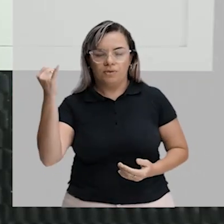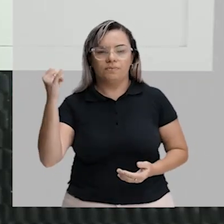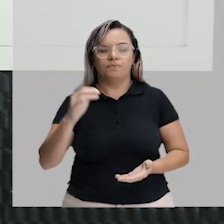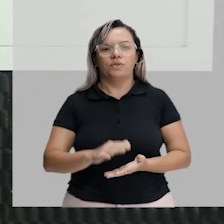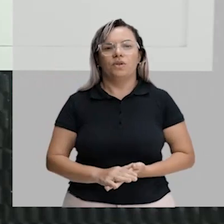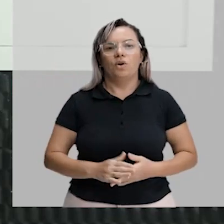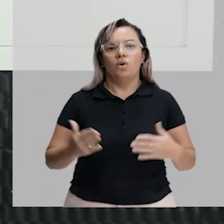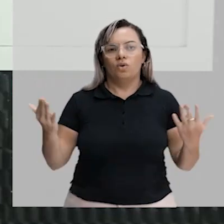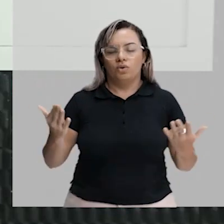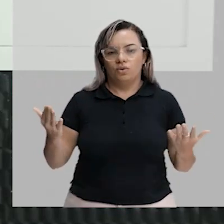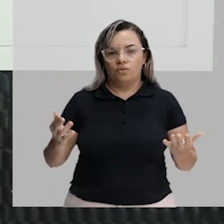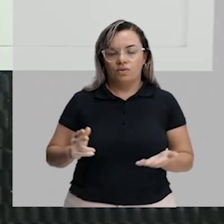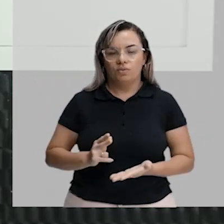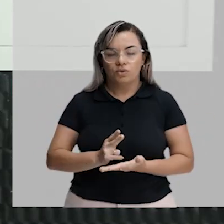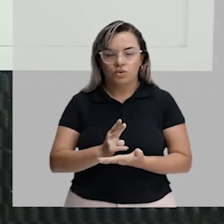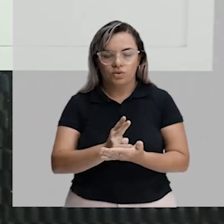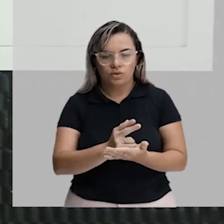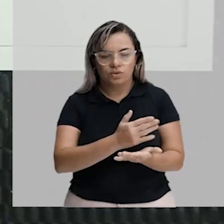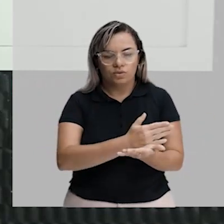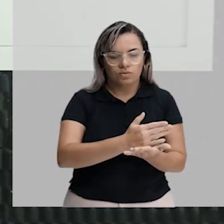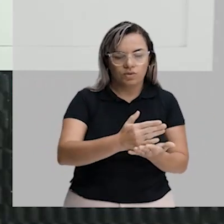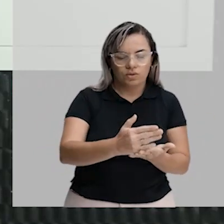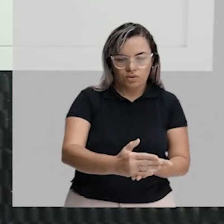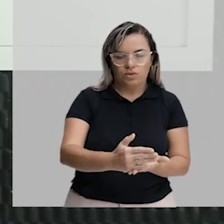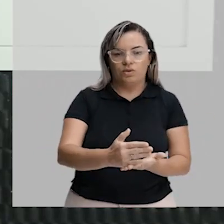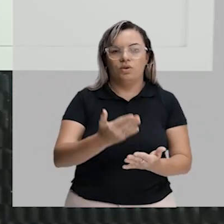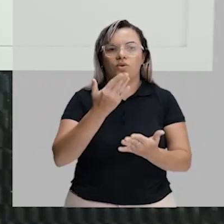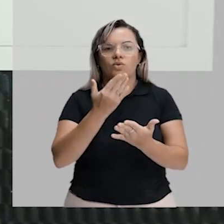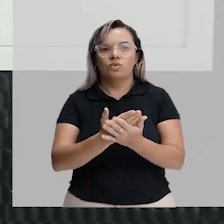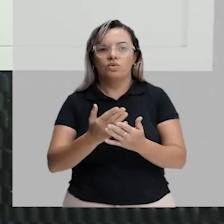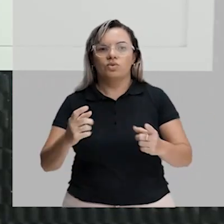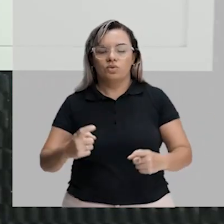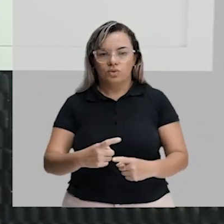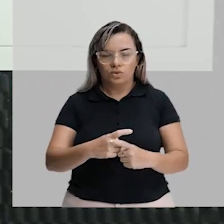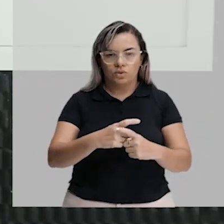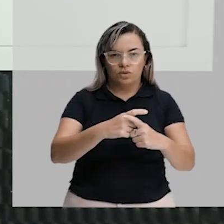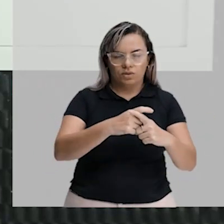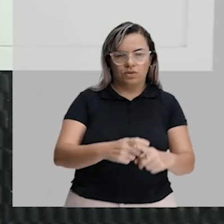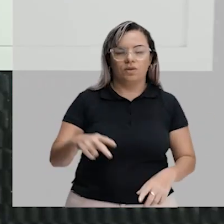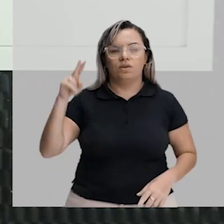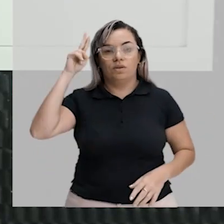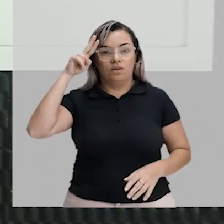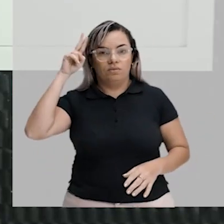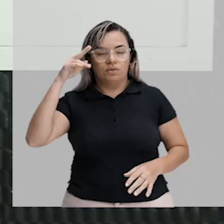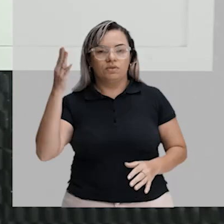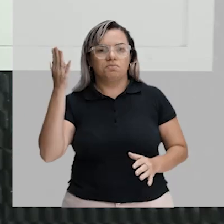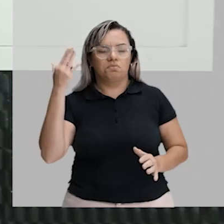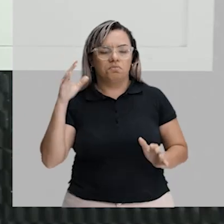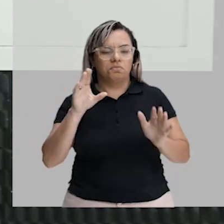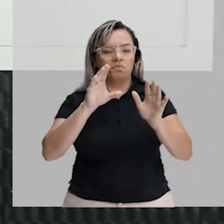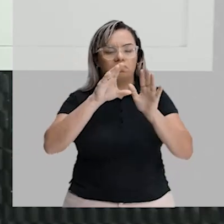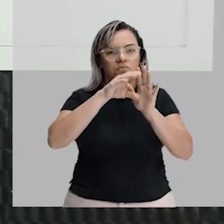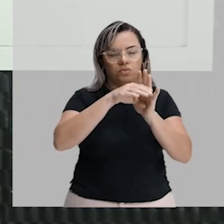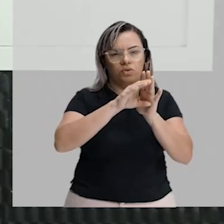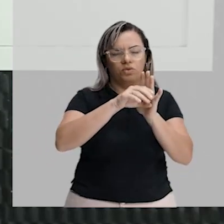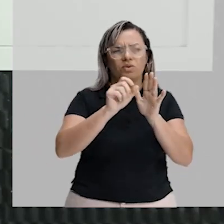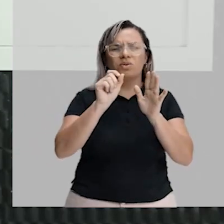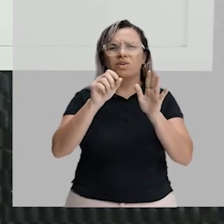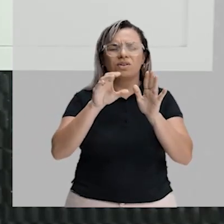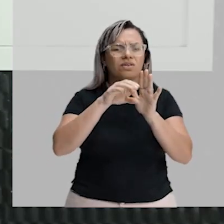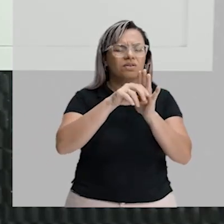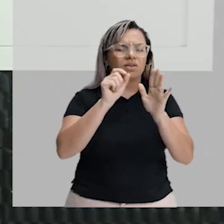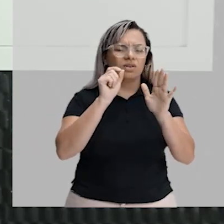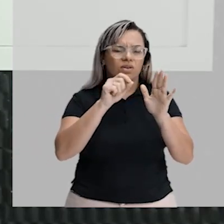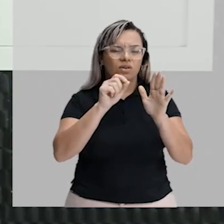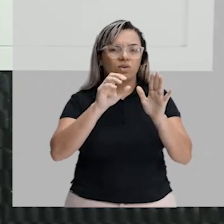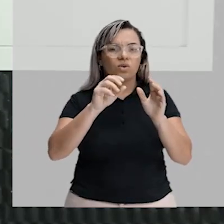polinômio. Lembrando que nós já falamos aqui em aulas anteriores sobre o conceito de polinômio, o que é um polinômio, como é que se